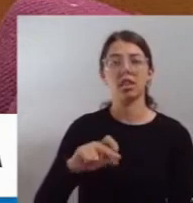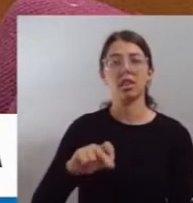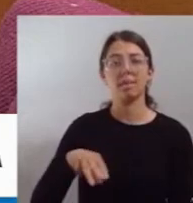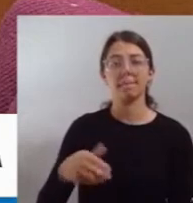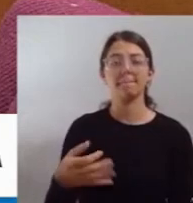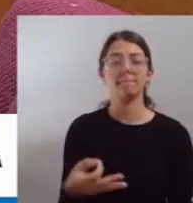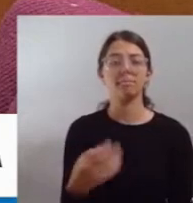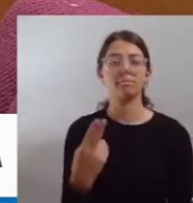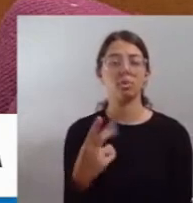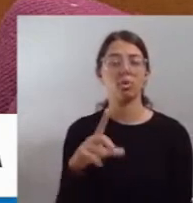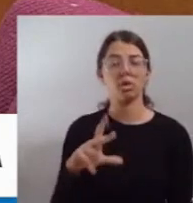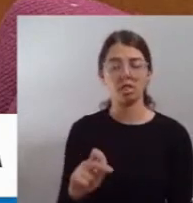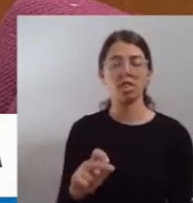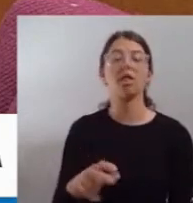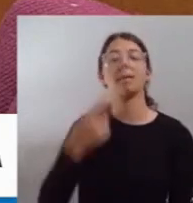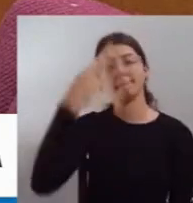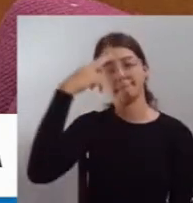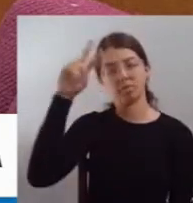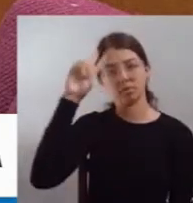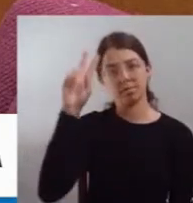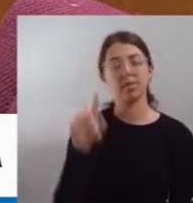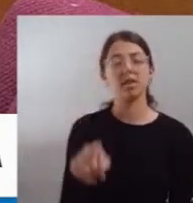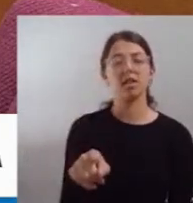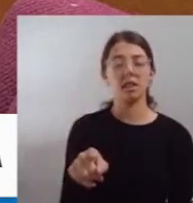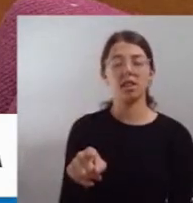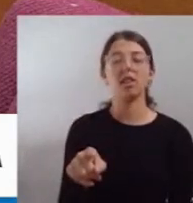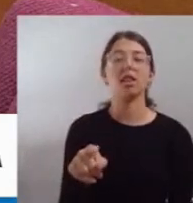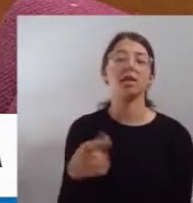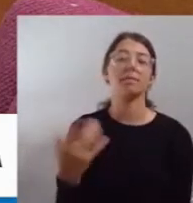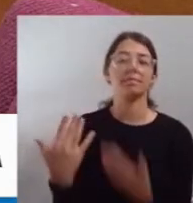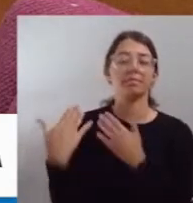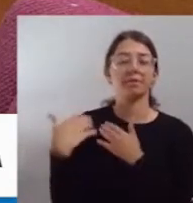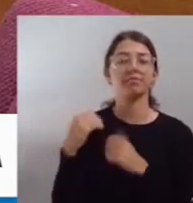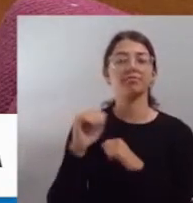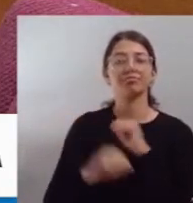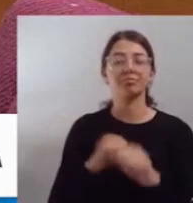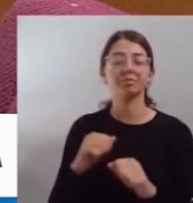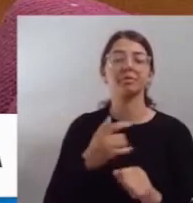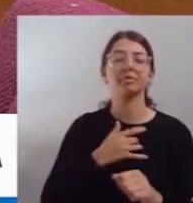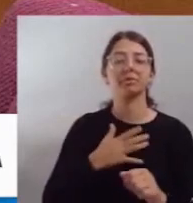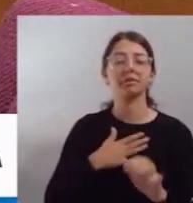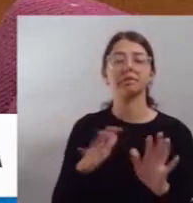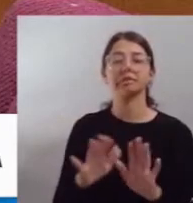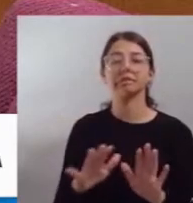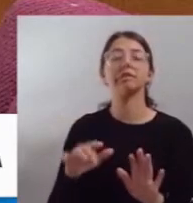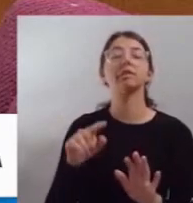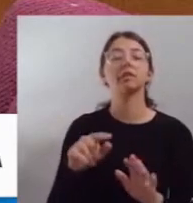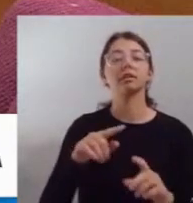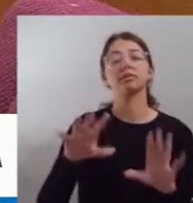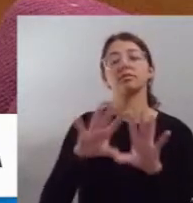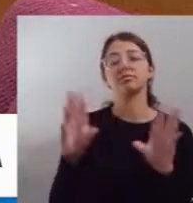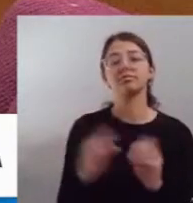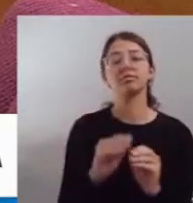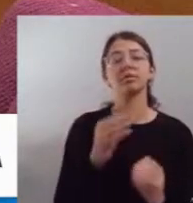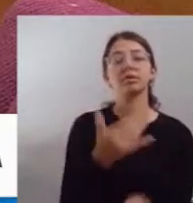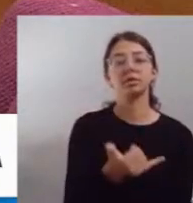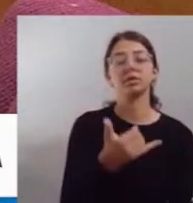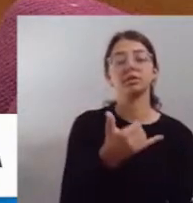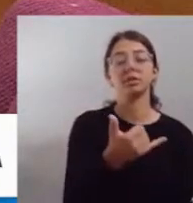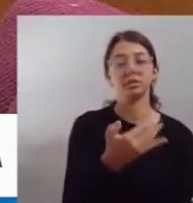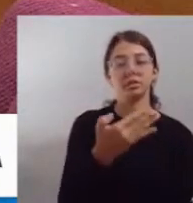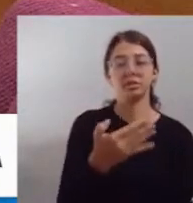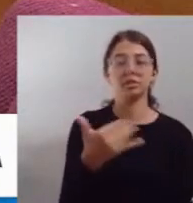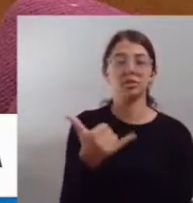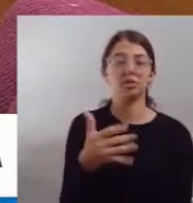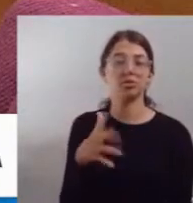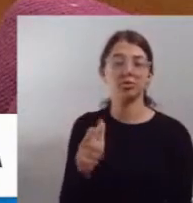por alteração das proporções de responsabilização a desfavor da empresa, num valor de 272 mil euros. Contudo, o município